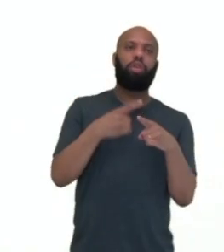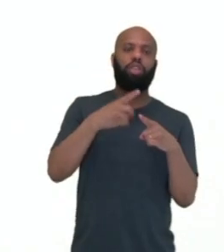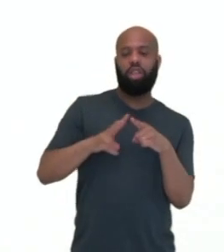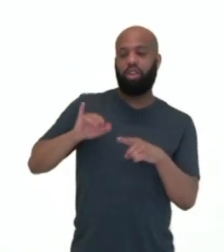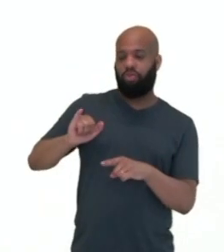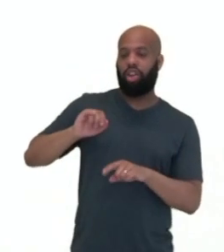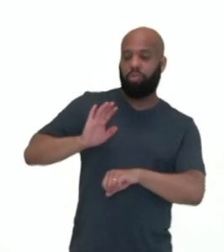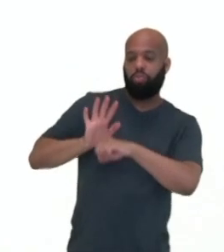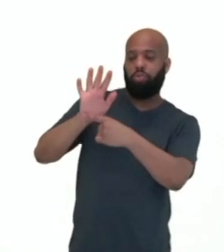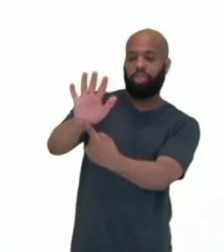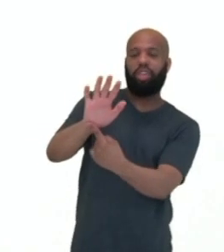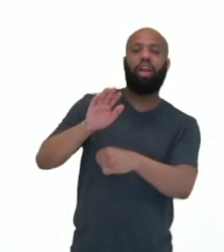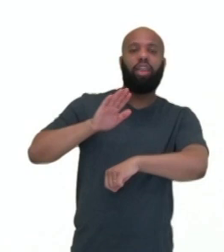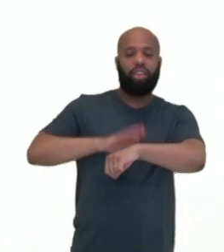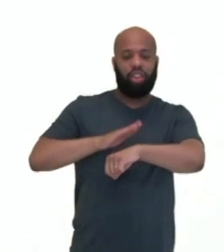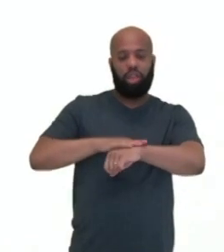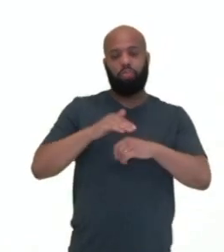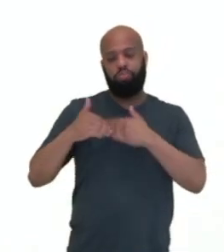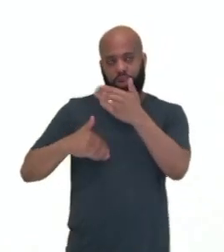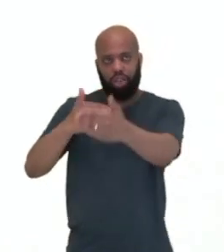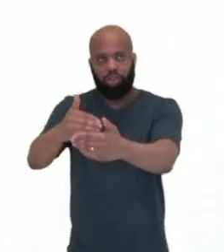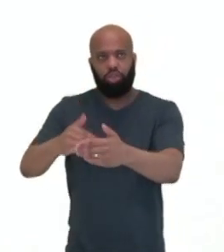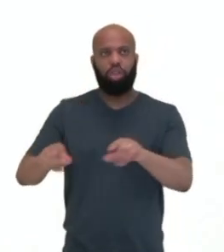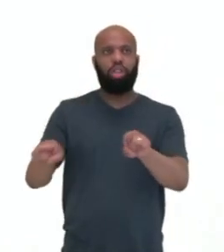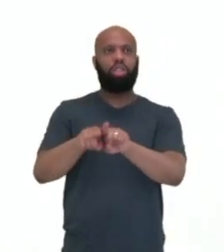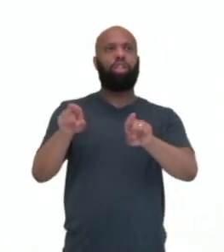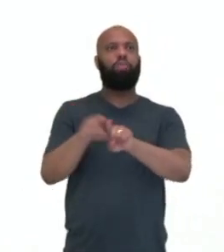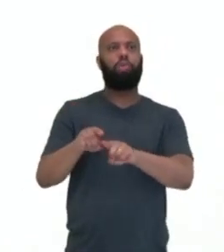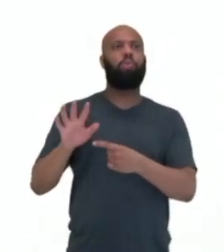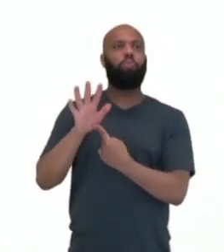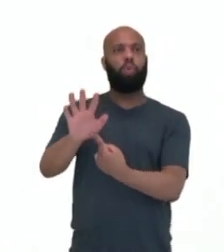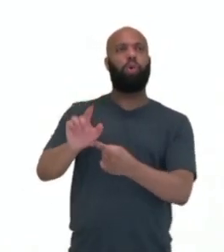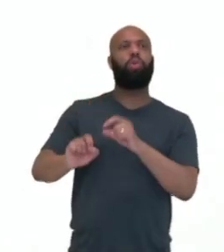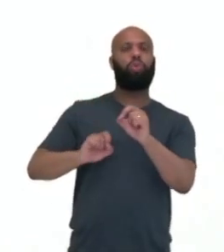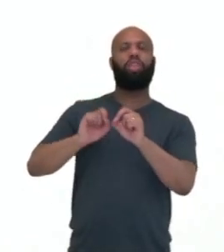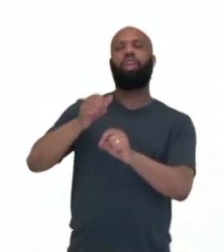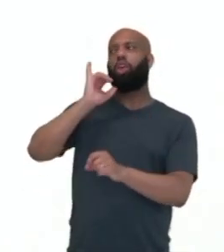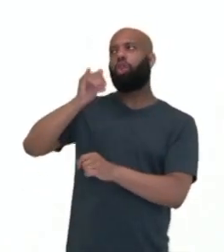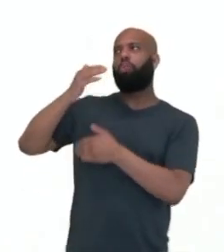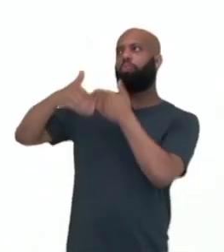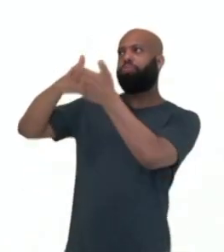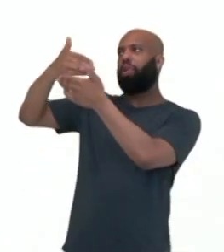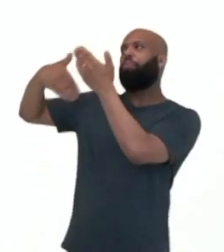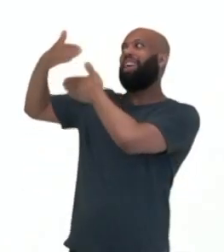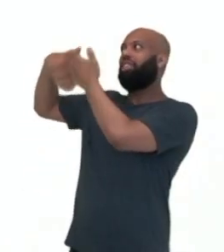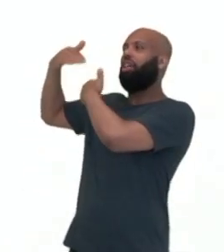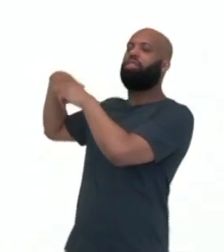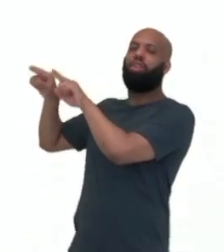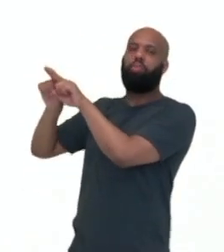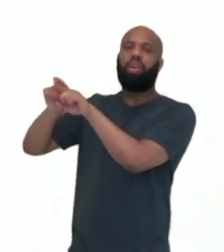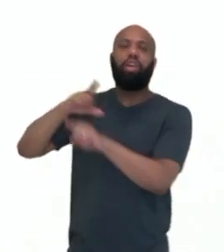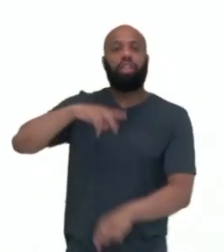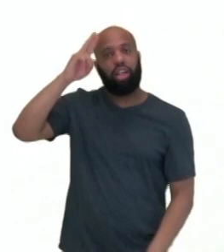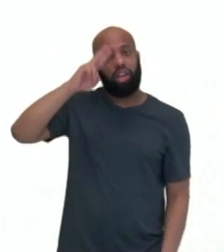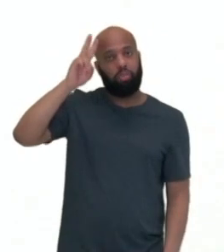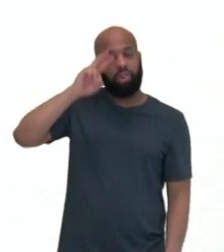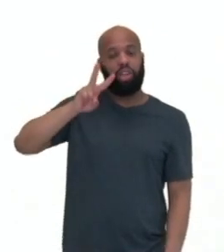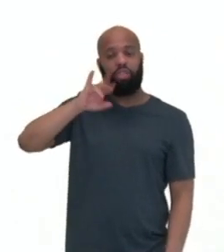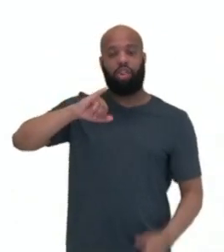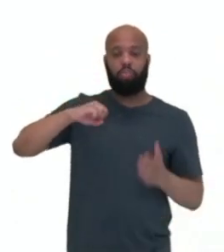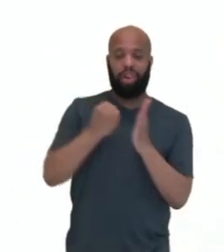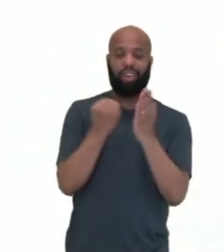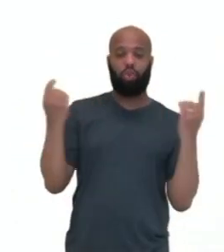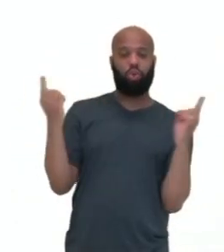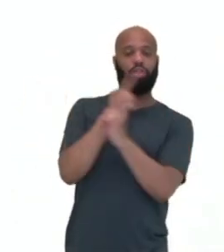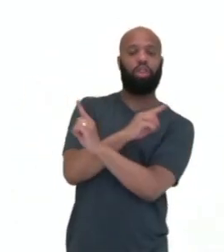marcam o tempo decorrido, situam o leitor nos fatos narrados do passado. Nas lembranças, marcando o contraste com